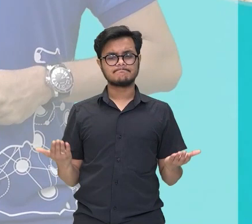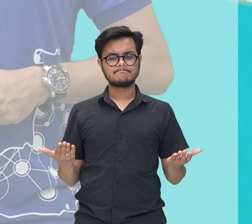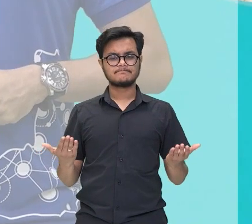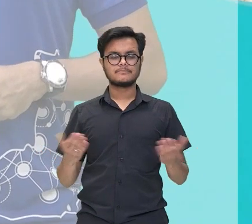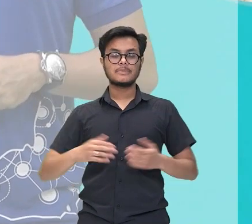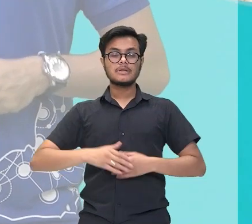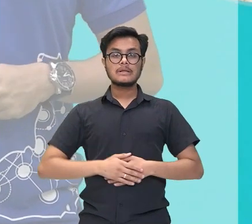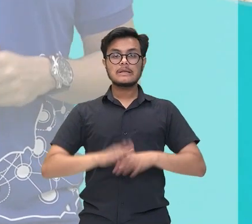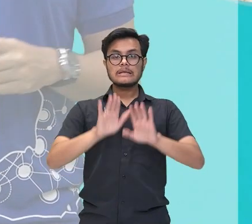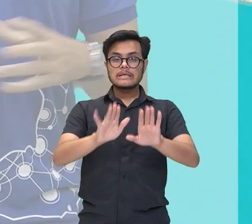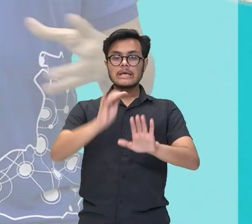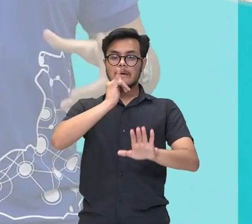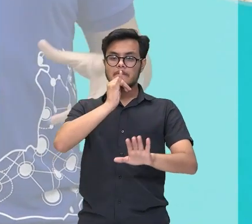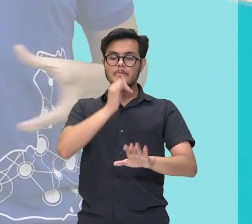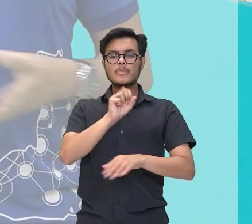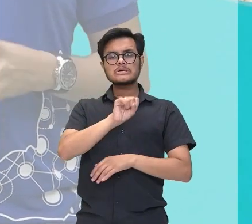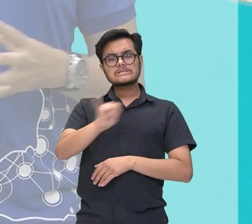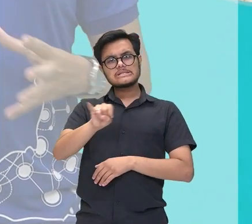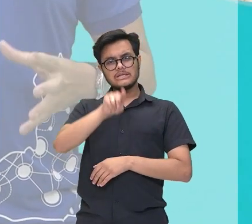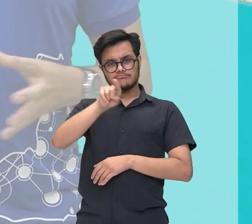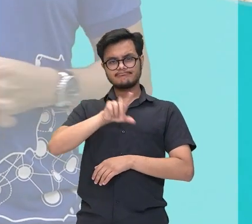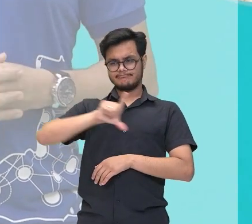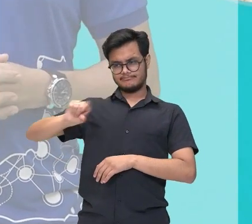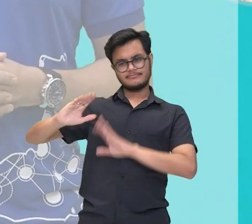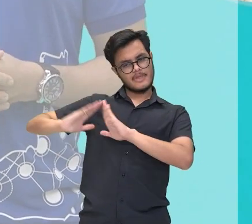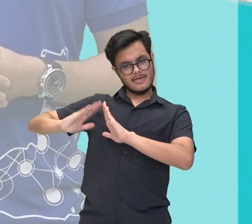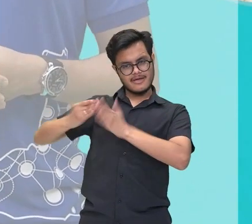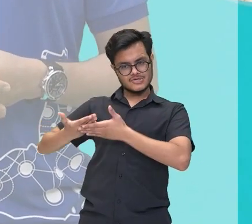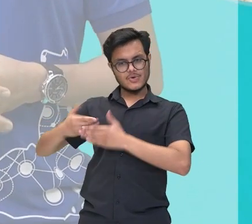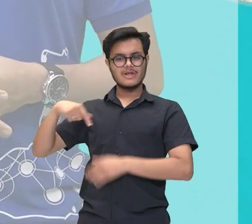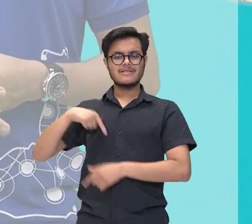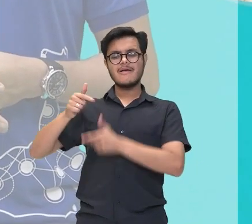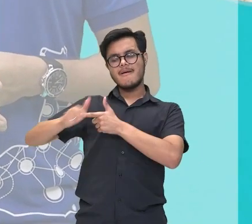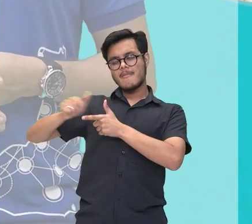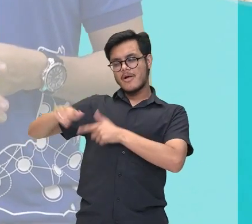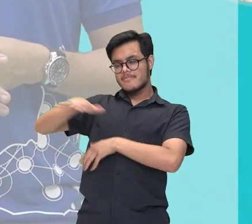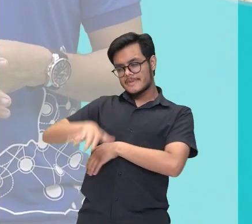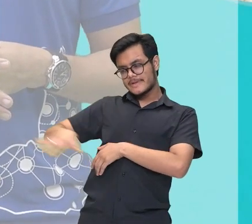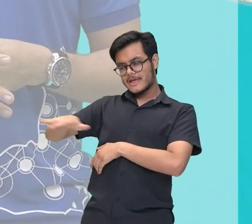por um acaso você vai aí na sua escola, tem um problema